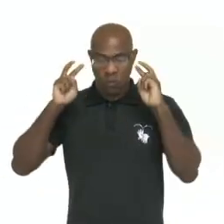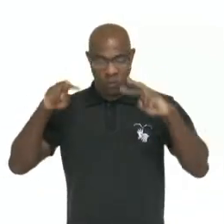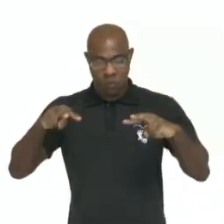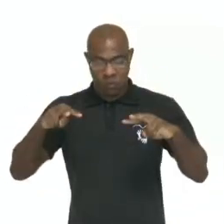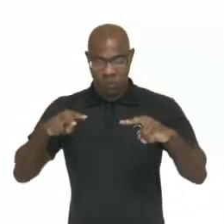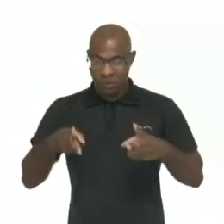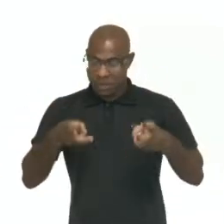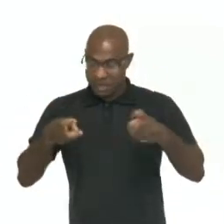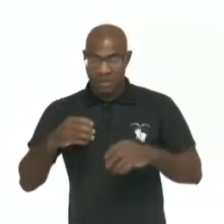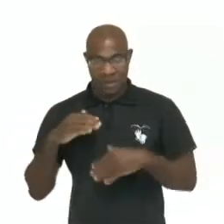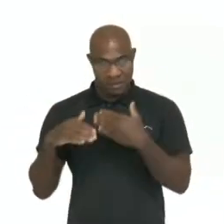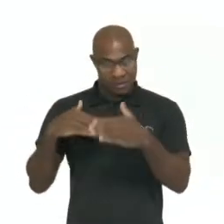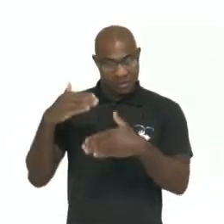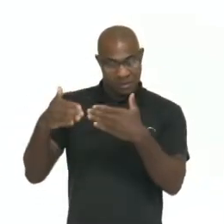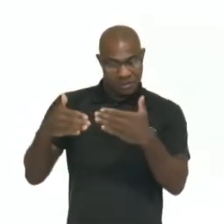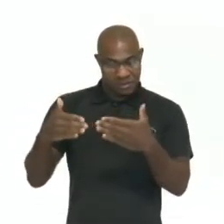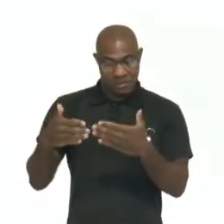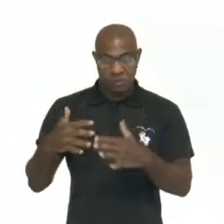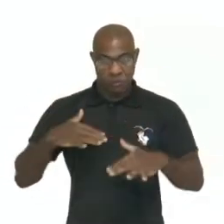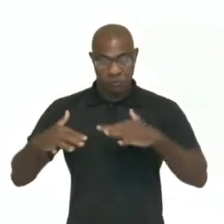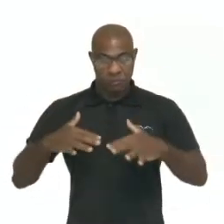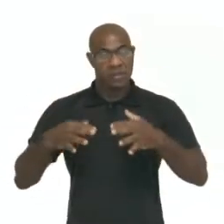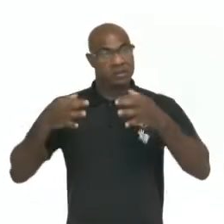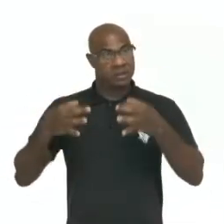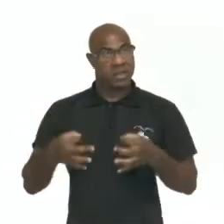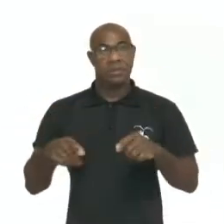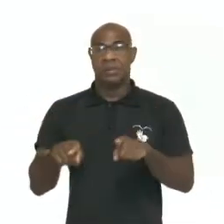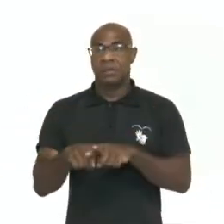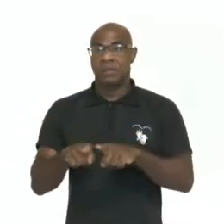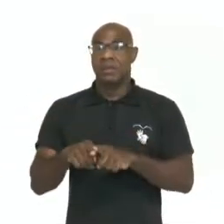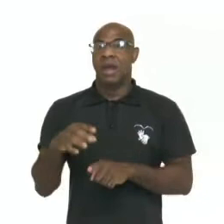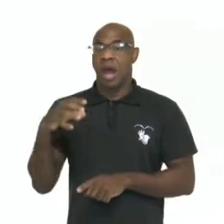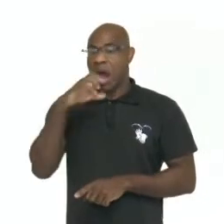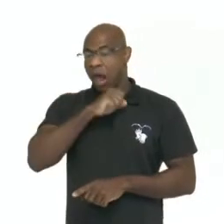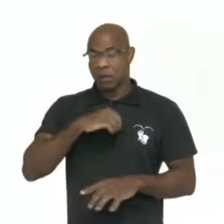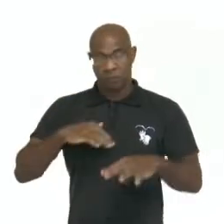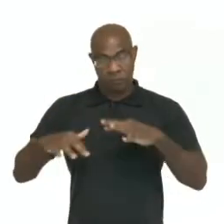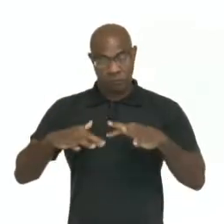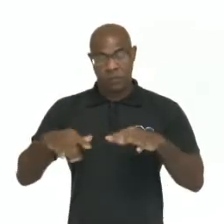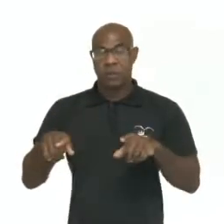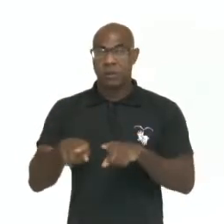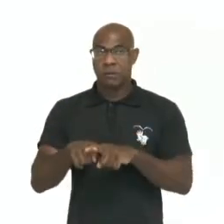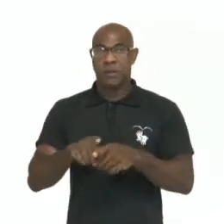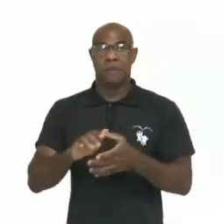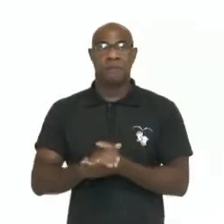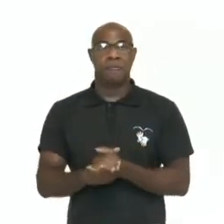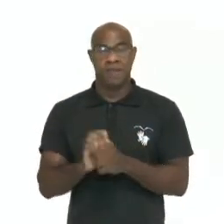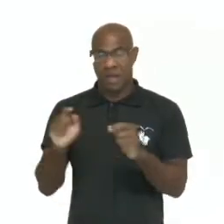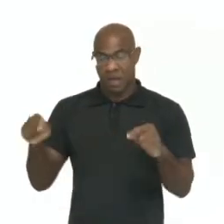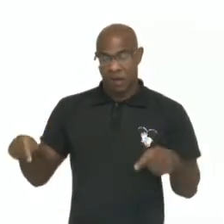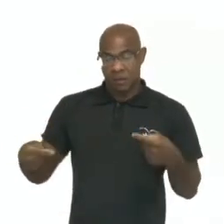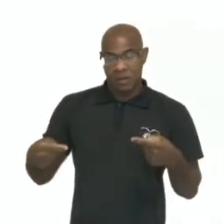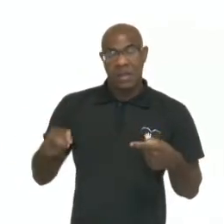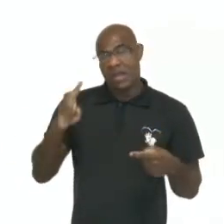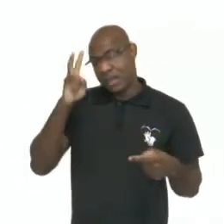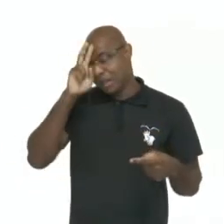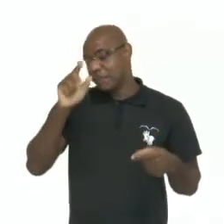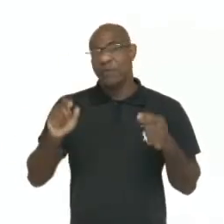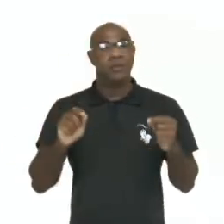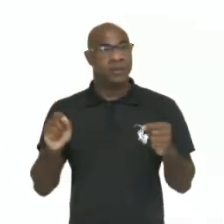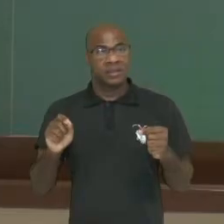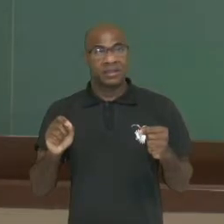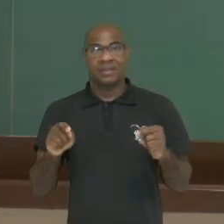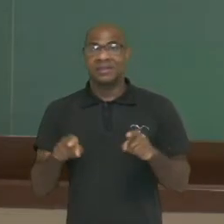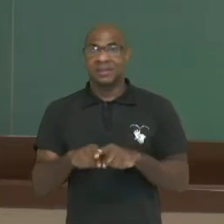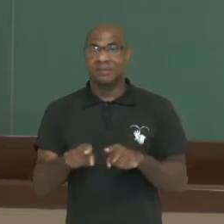base na execução correta e na velocidade dos movimentos. E a competição lembra o que acontece na